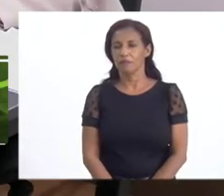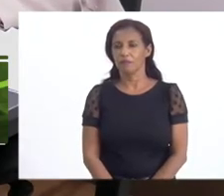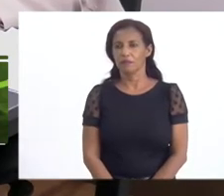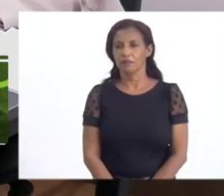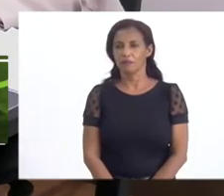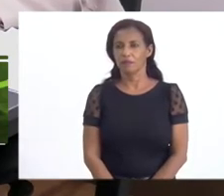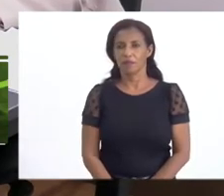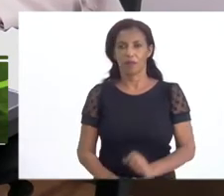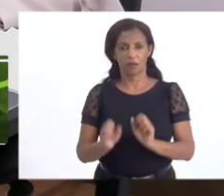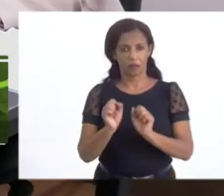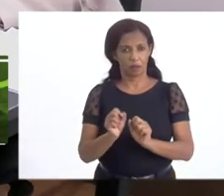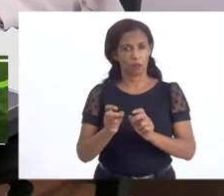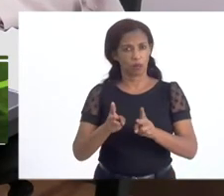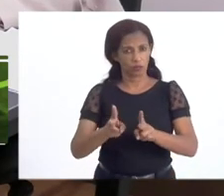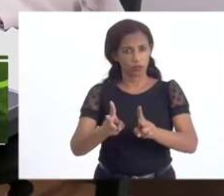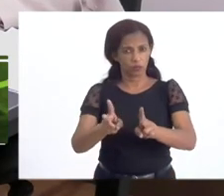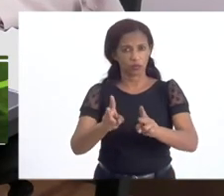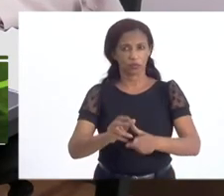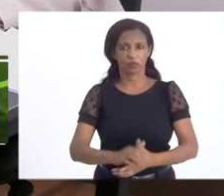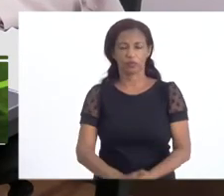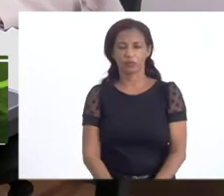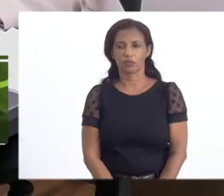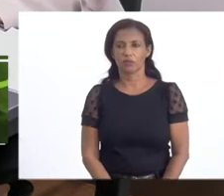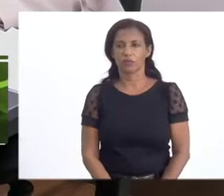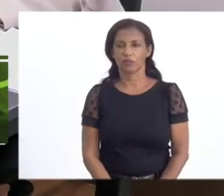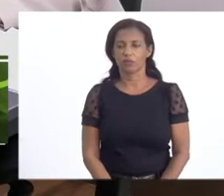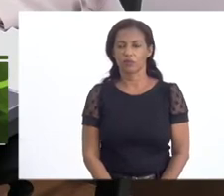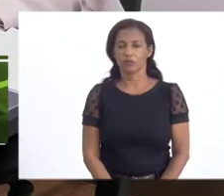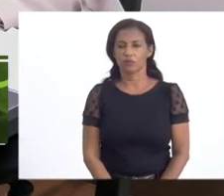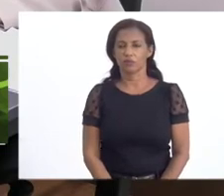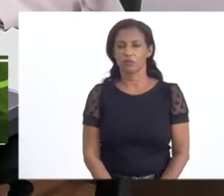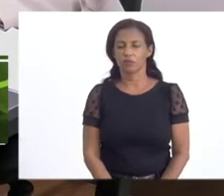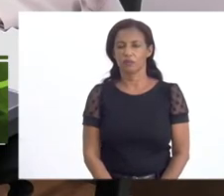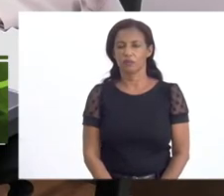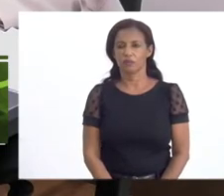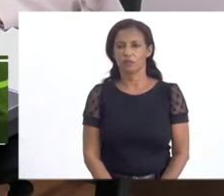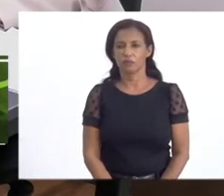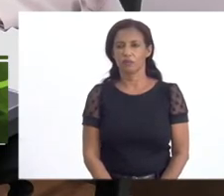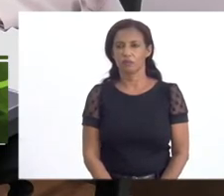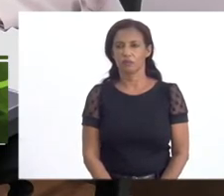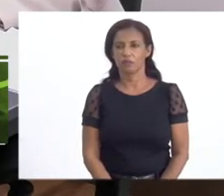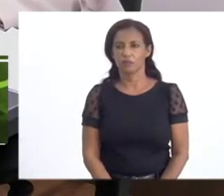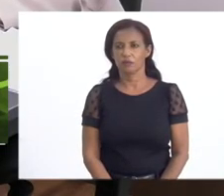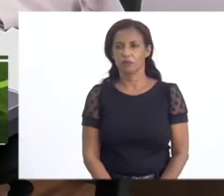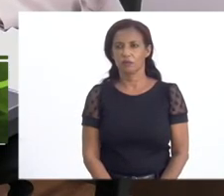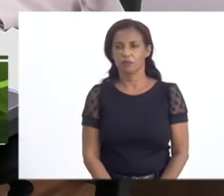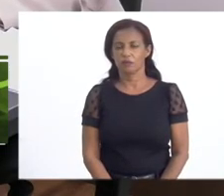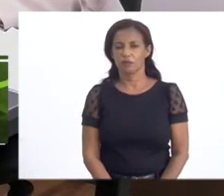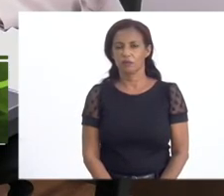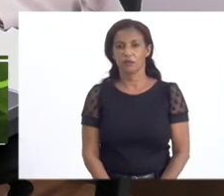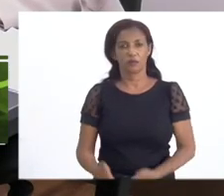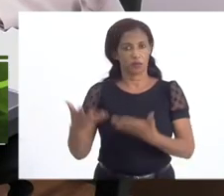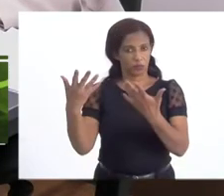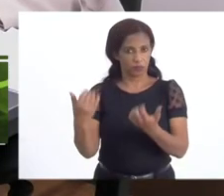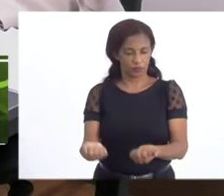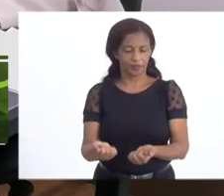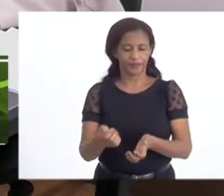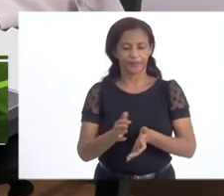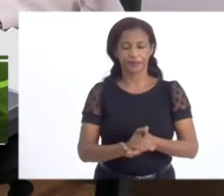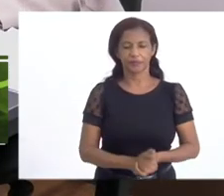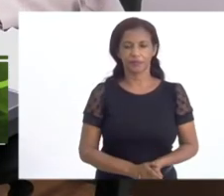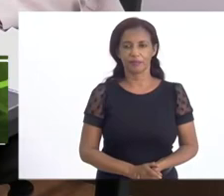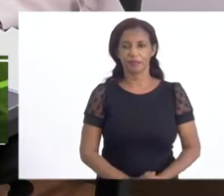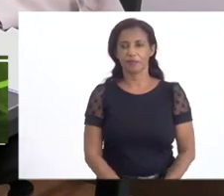Pode prosseguir, Patrick, já está aparecendo. Ok. Com a tela cheia para vocês? Ok, vamos lá.